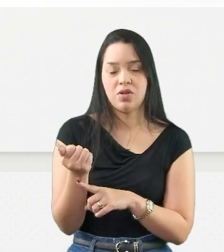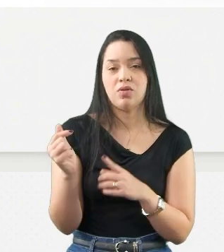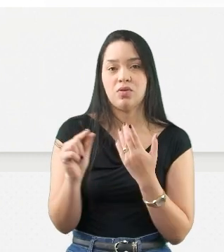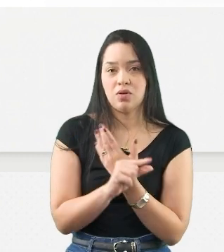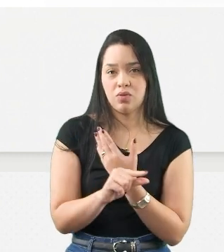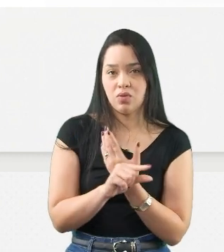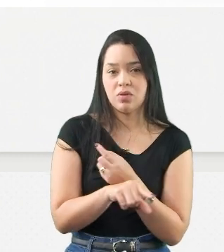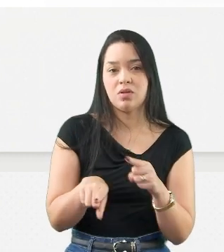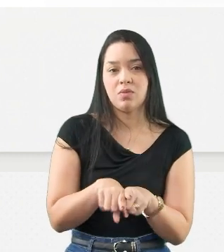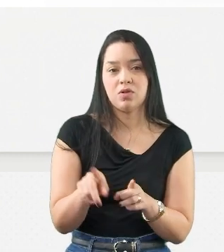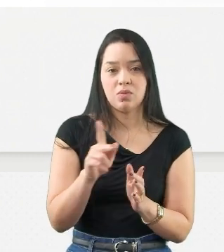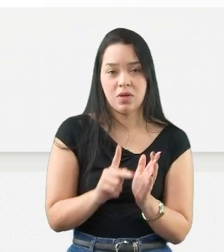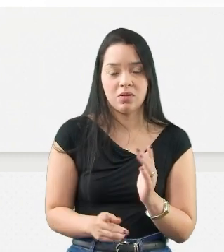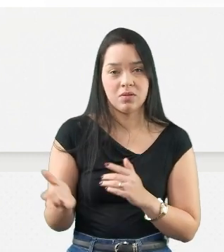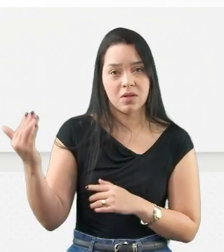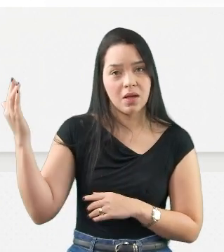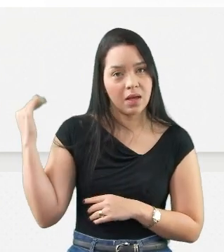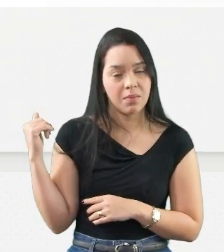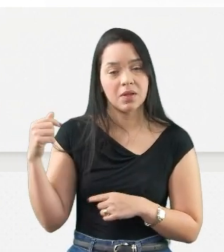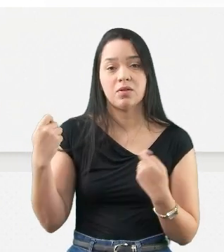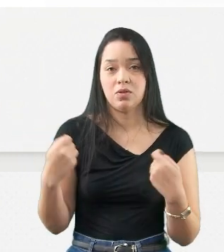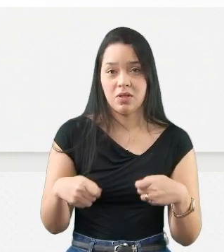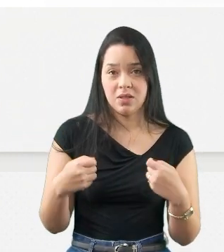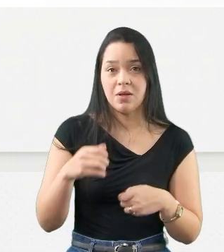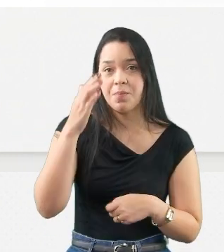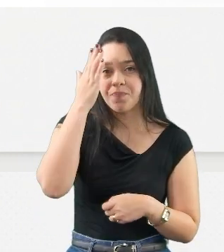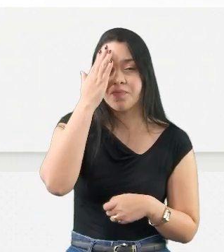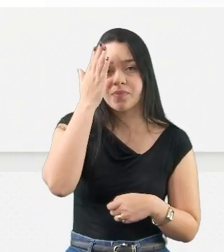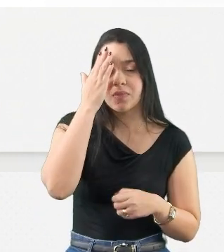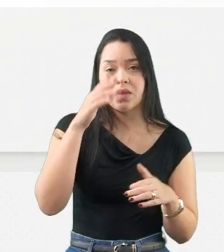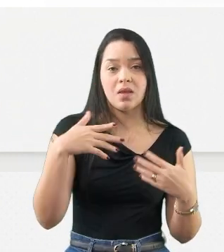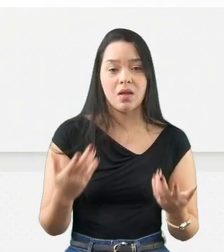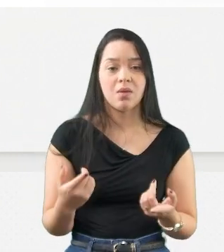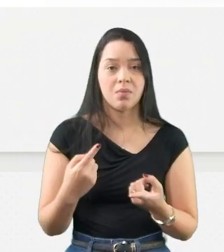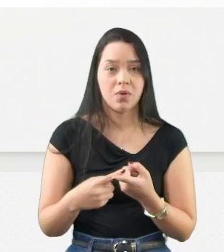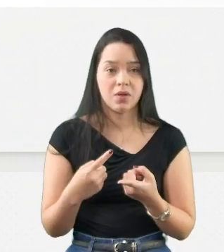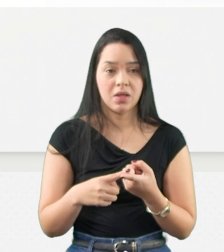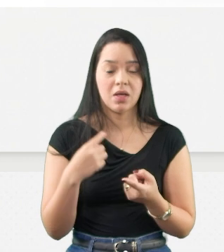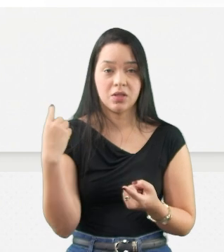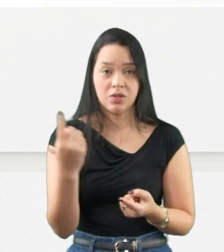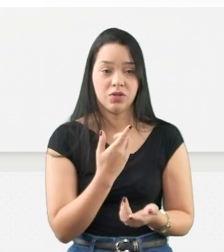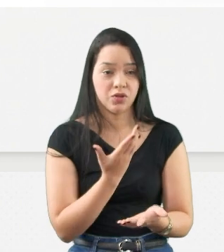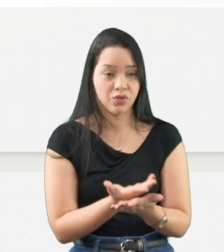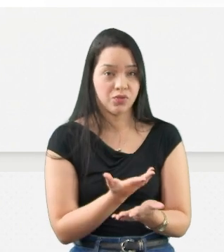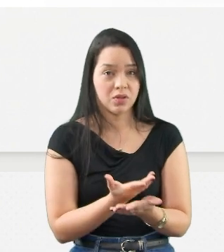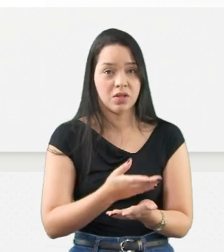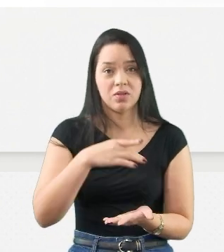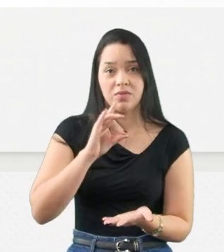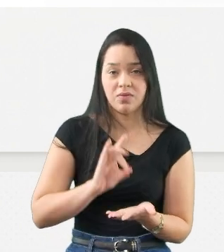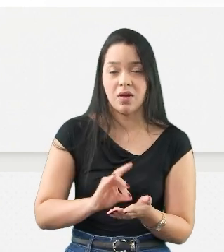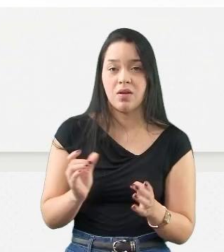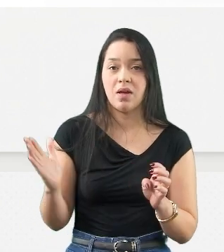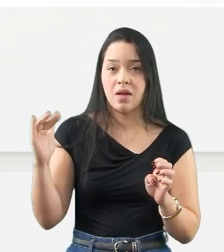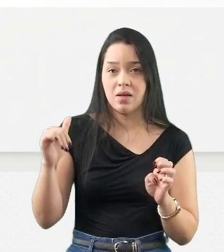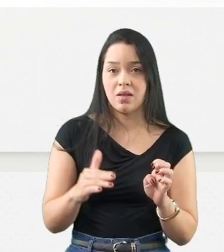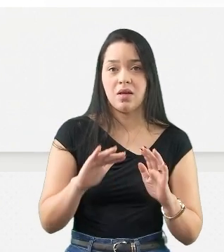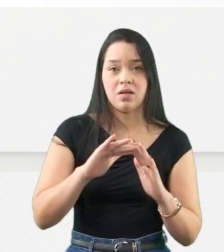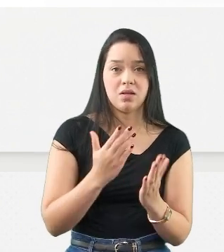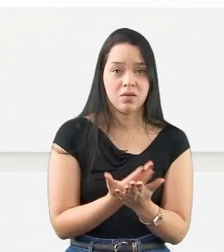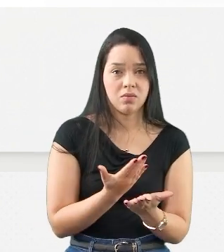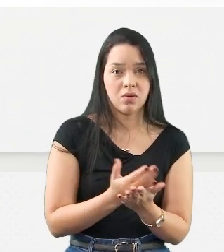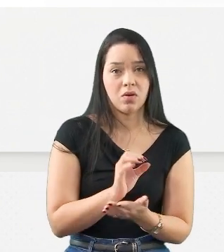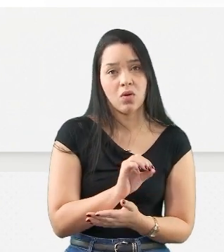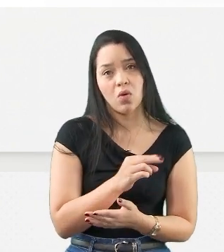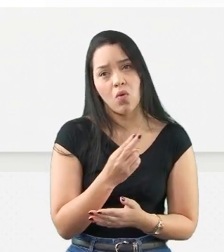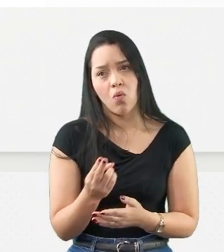e dos poetas da época. Então, a gente precisa entender nesse sentido, porque aí quando a gente for estudar as estéticas, escolas ou